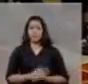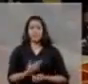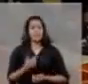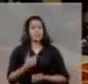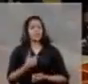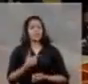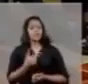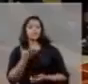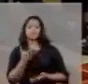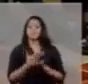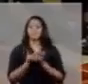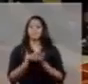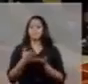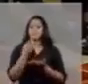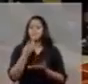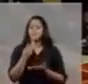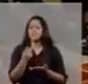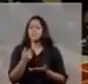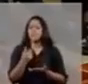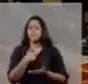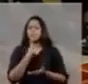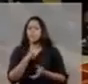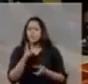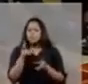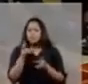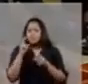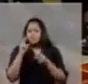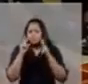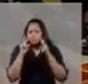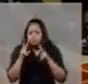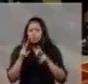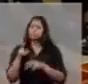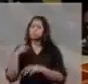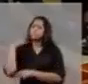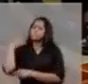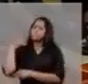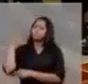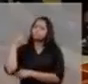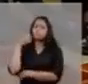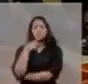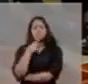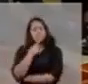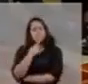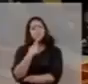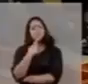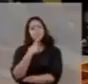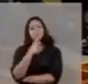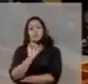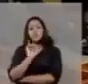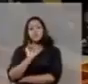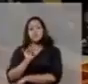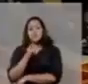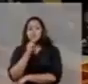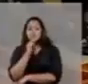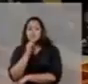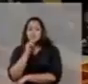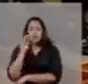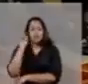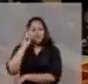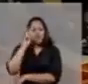começo dizendo que prestei atenção nas sustentações, não só nas narrativas que